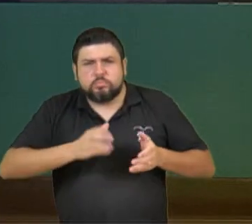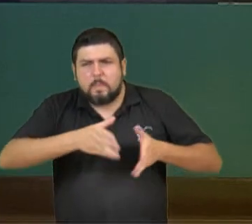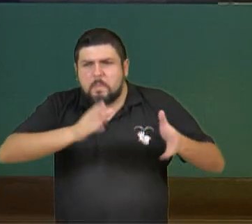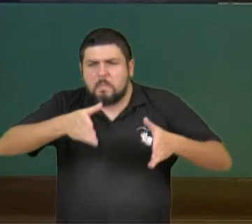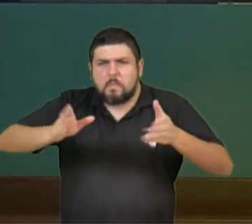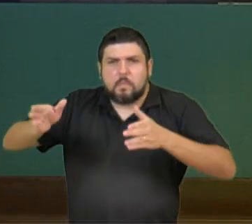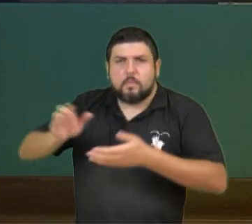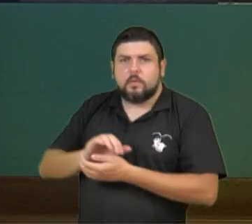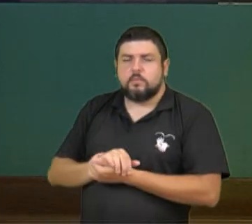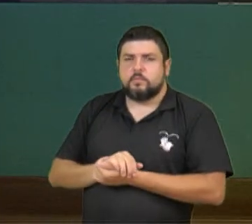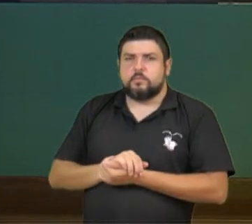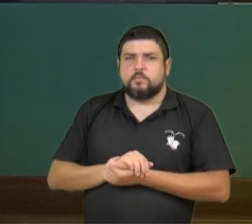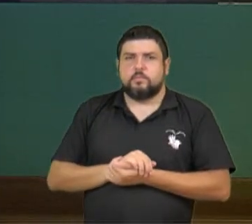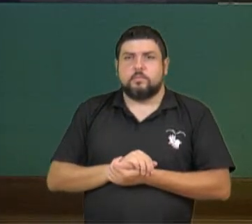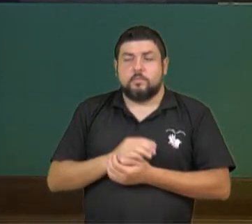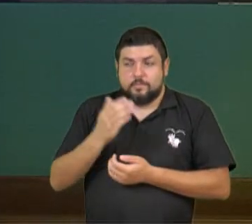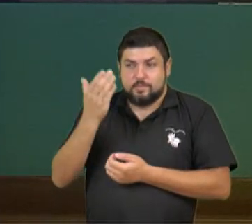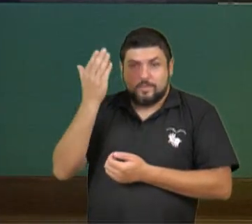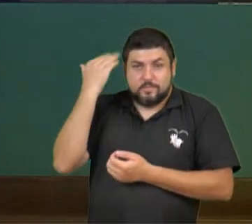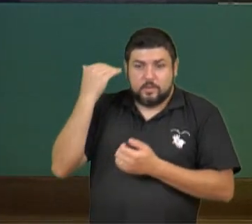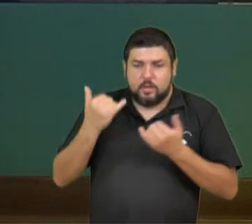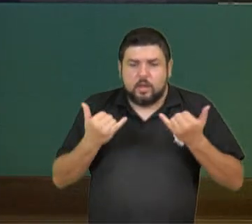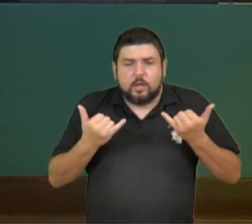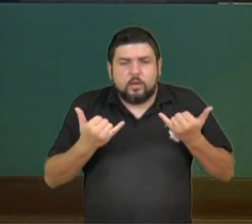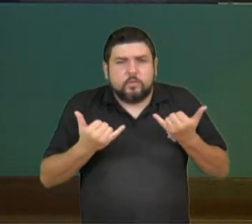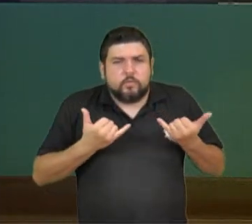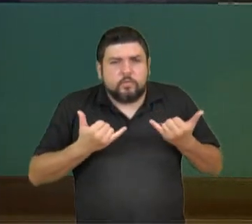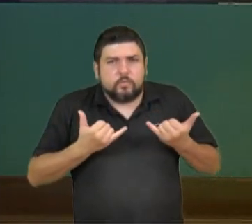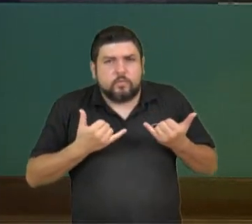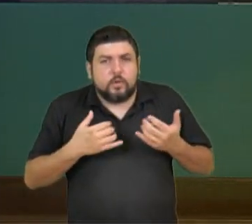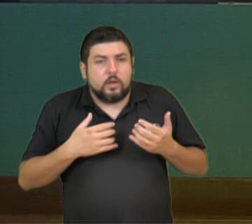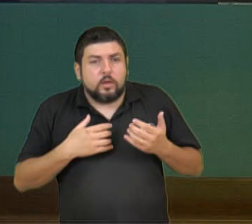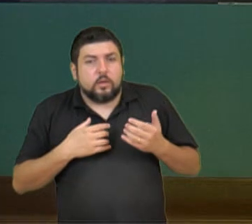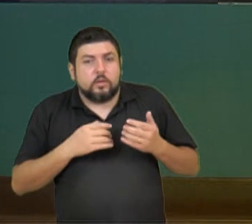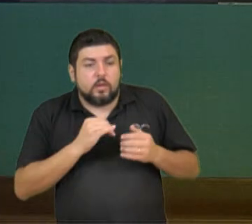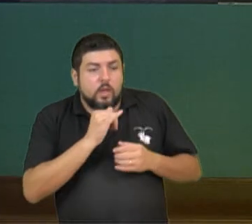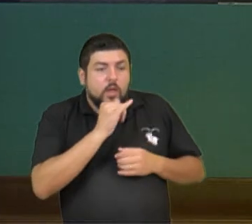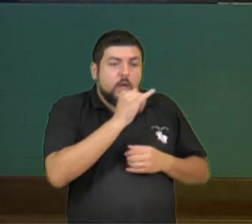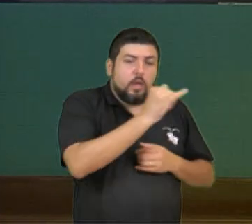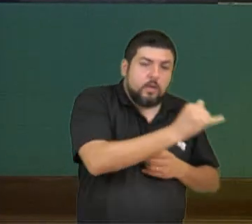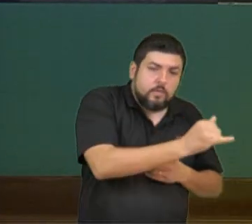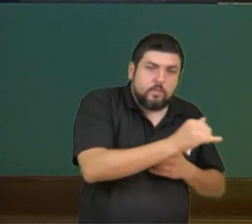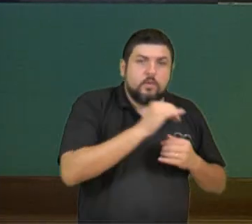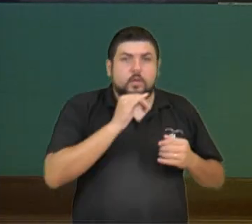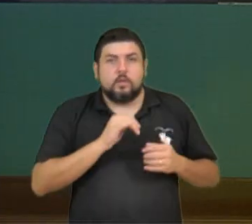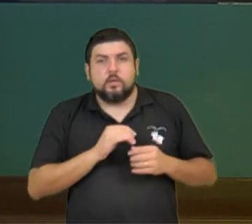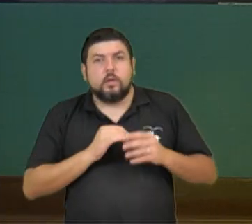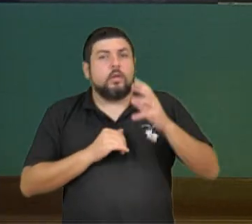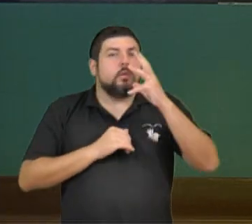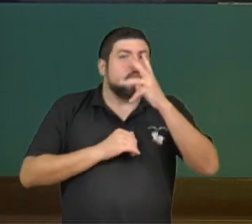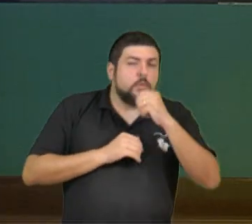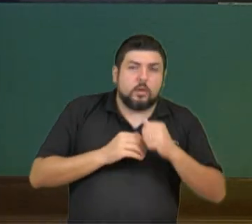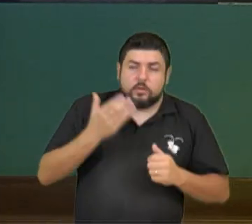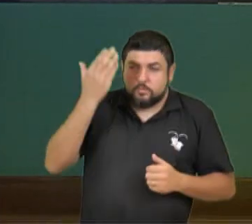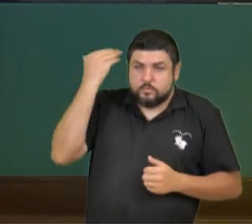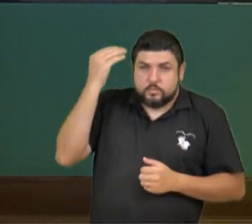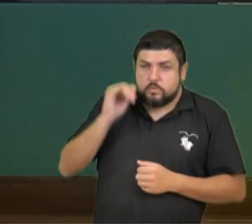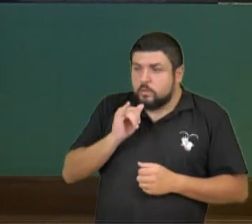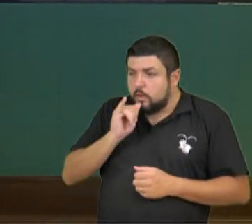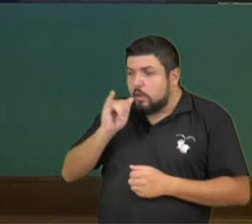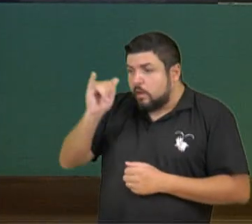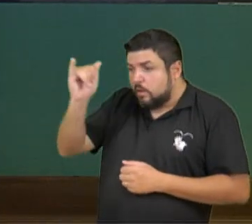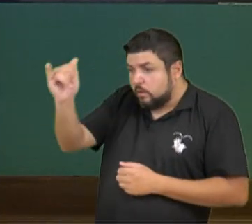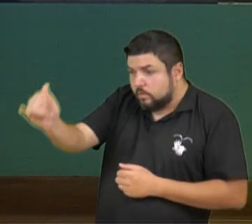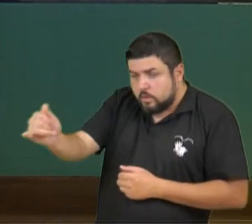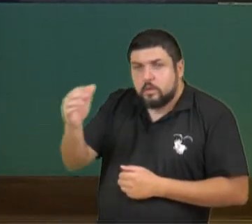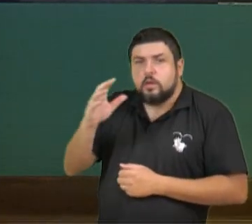informação utilizava, ela foi sendo mais ágil, mais fluida, não talvez tão certa, e aí depende de você